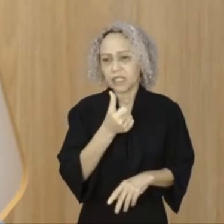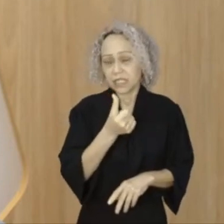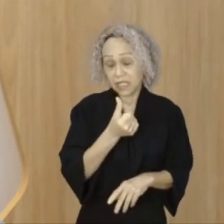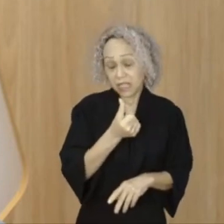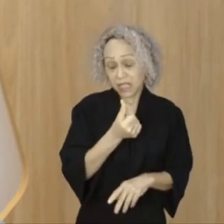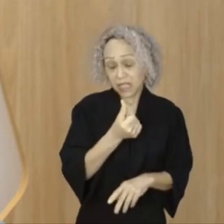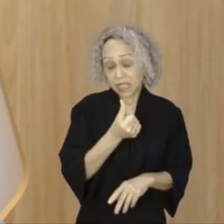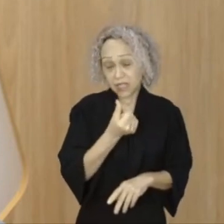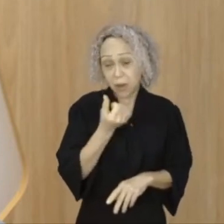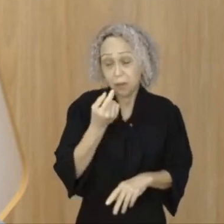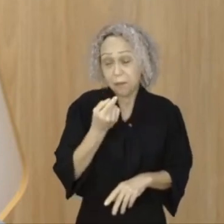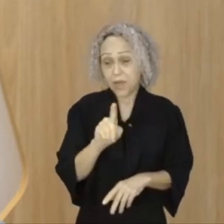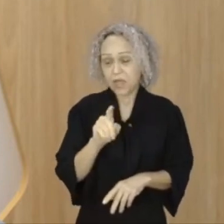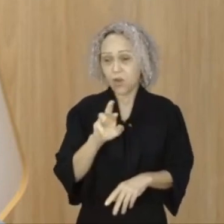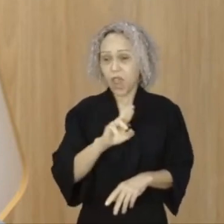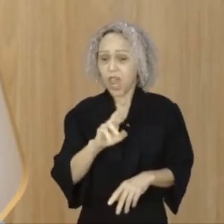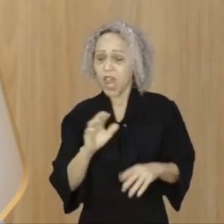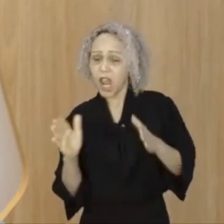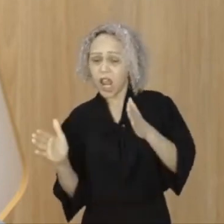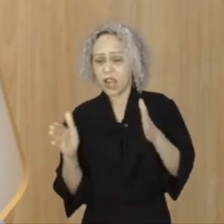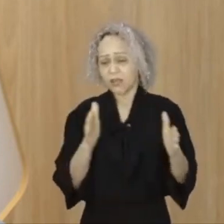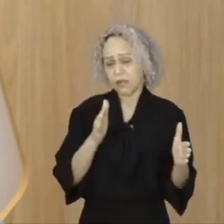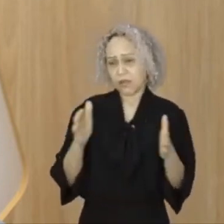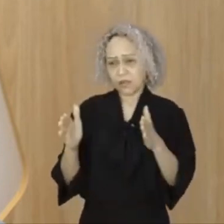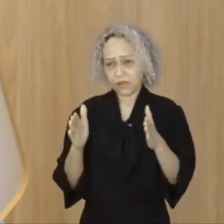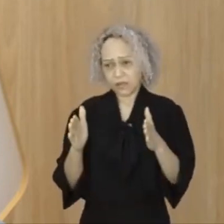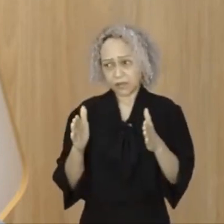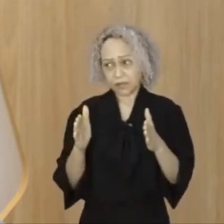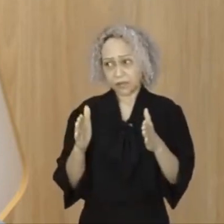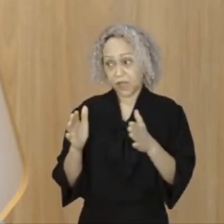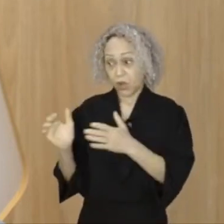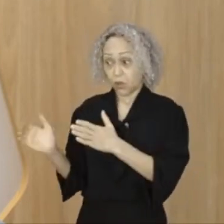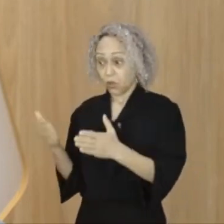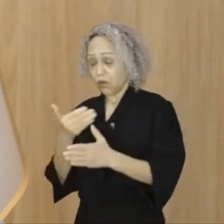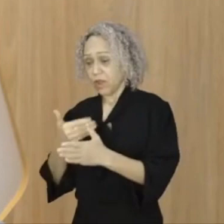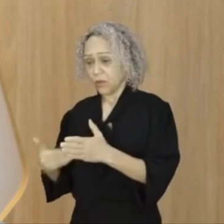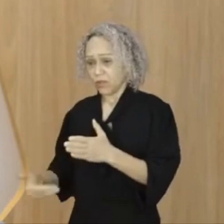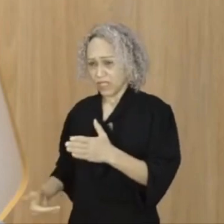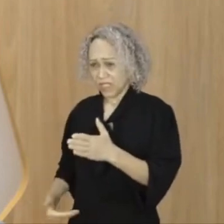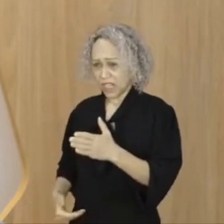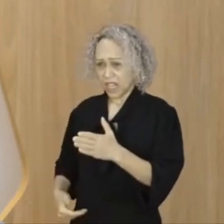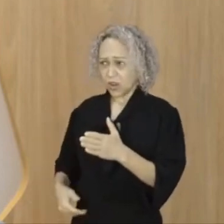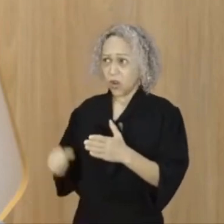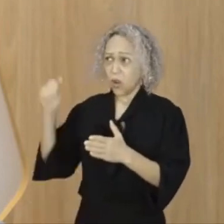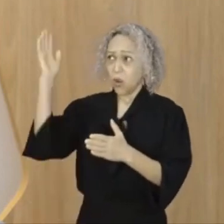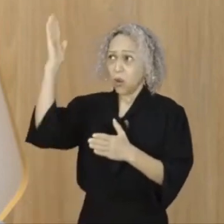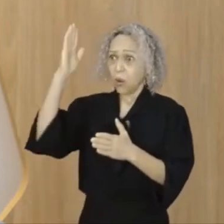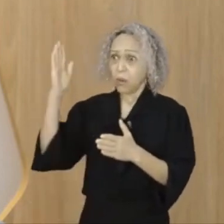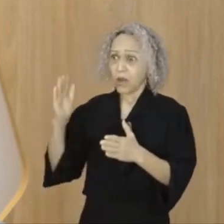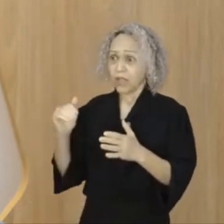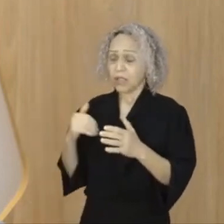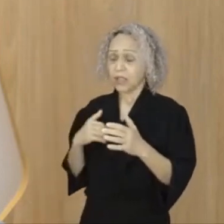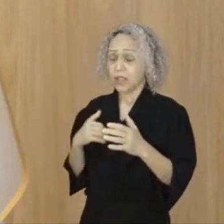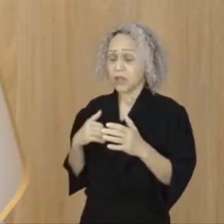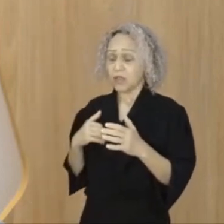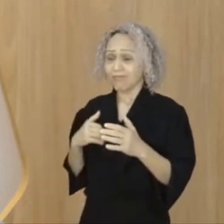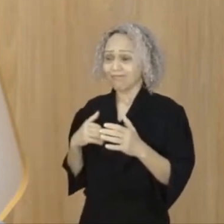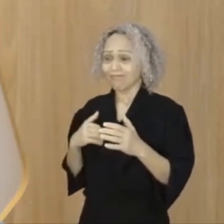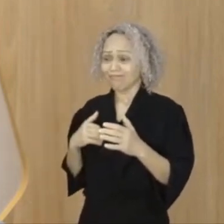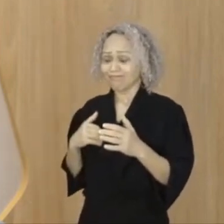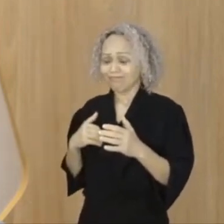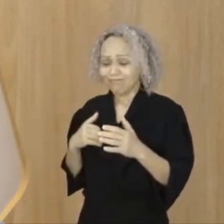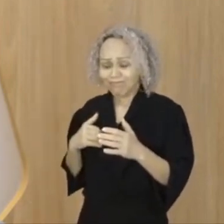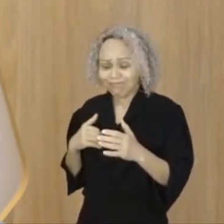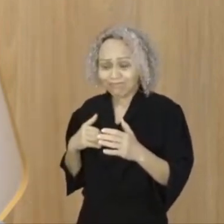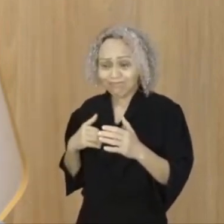China. E a China tem 1,5 bilhões de habitantes. O Brasil tem 200 e poucos milhões. Com a reforma,